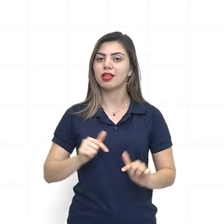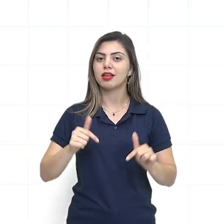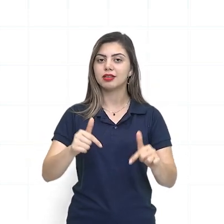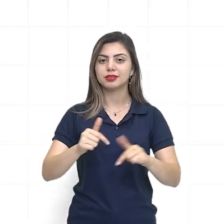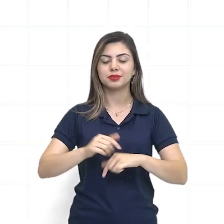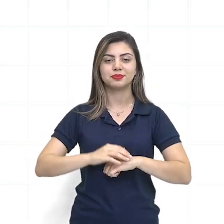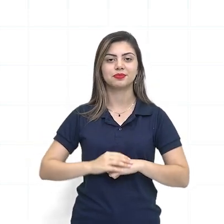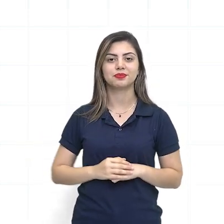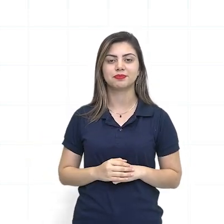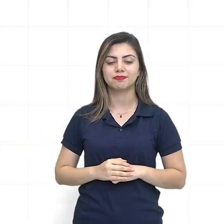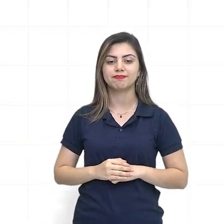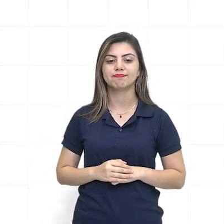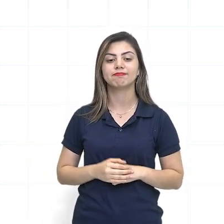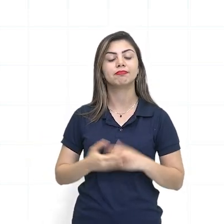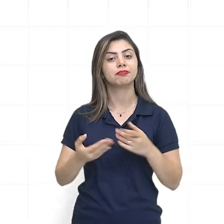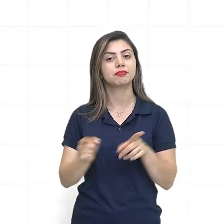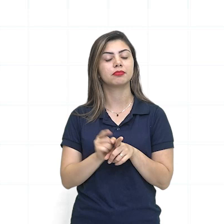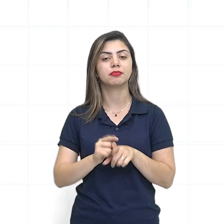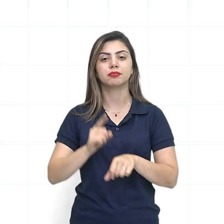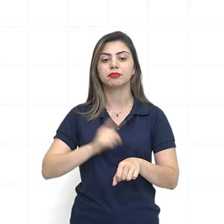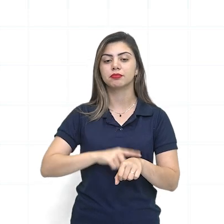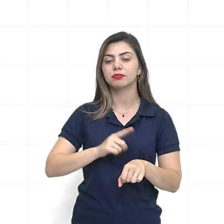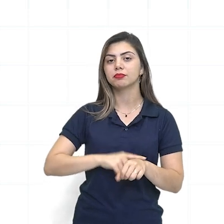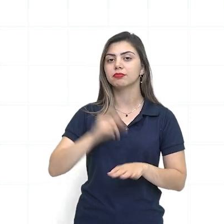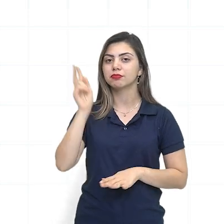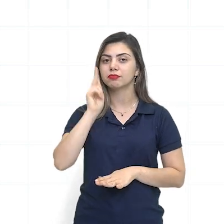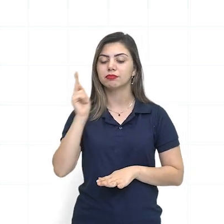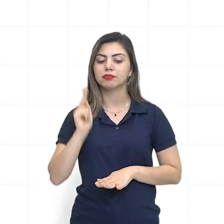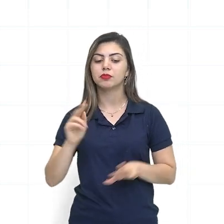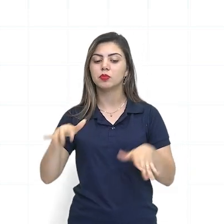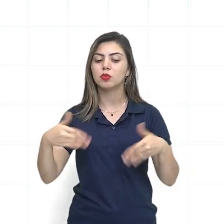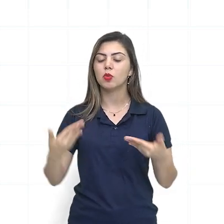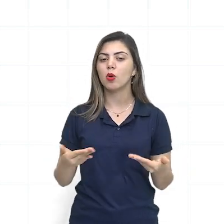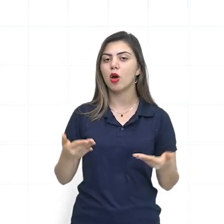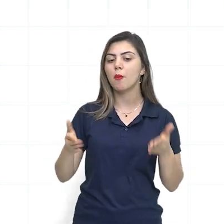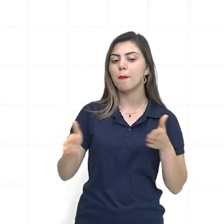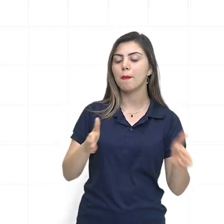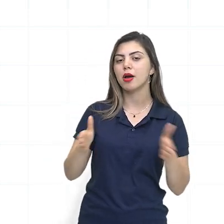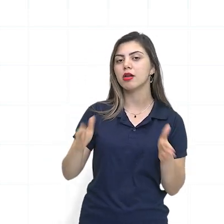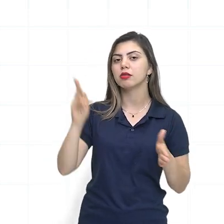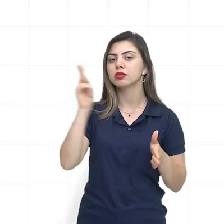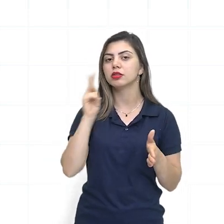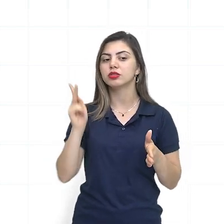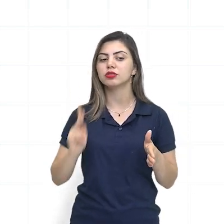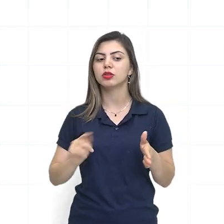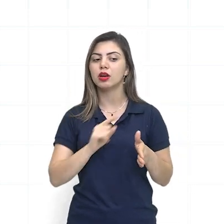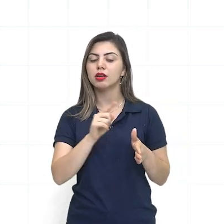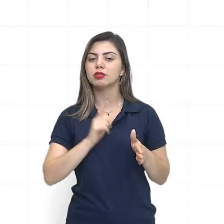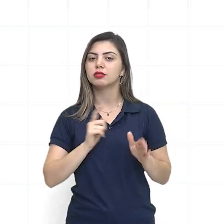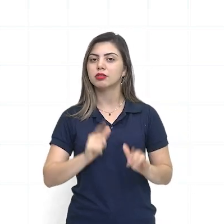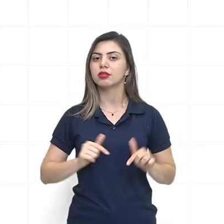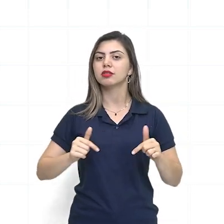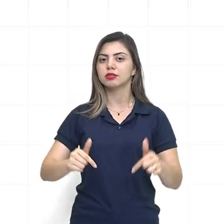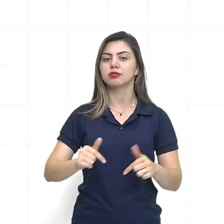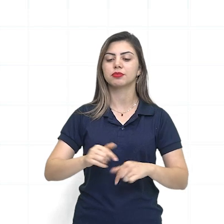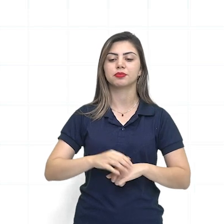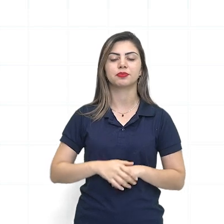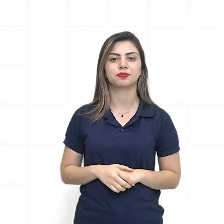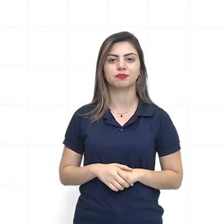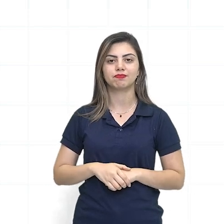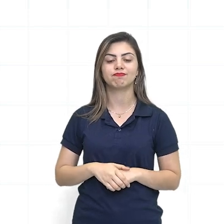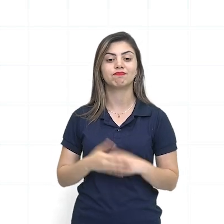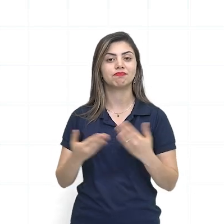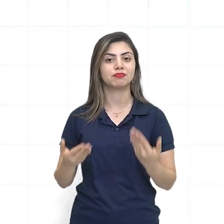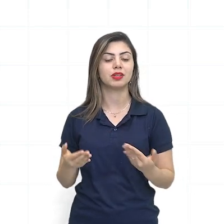movimentar. E o tempo, né, para situar em que momento os personagens estão agindo. E aí,